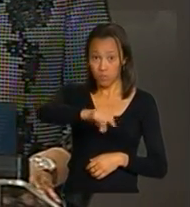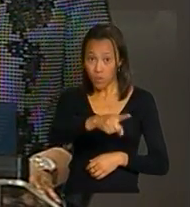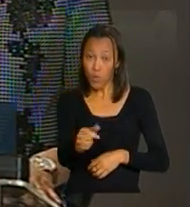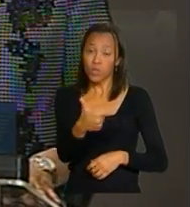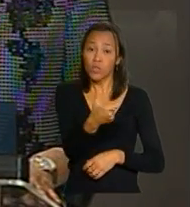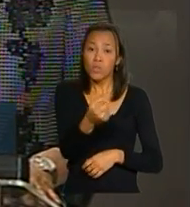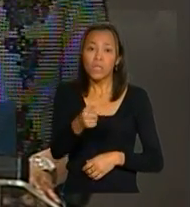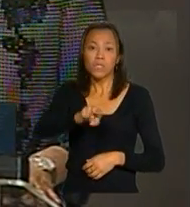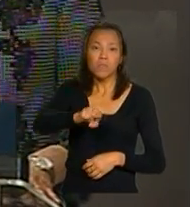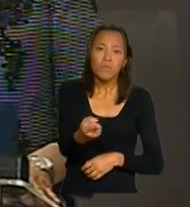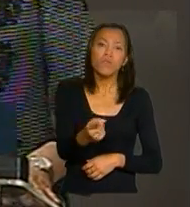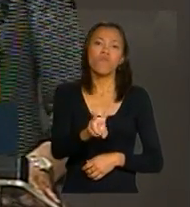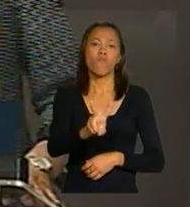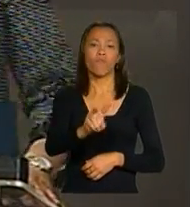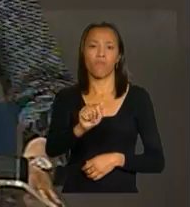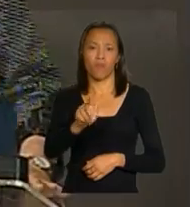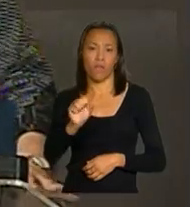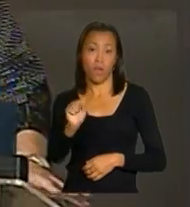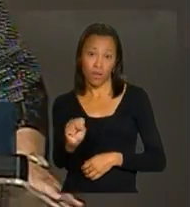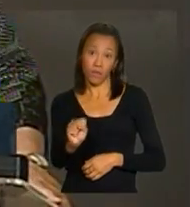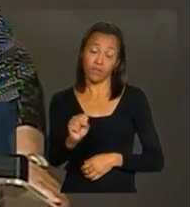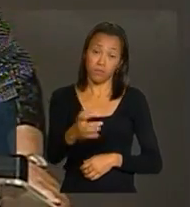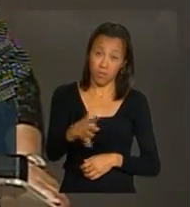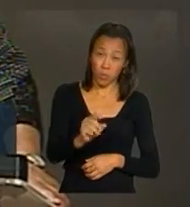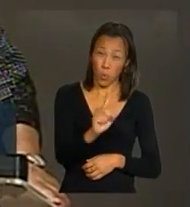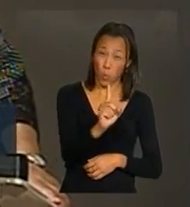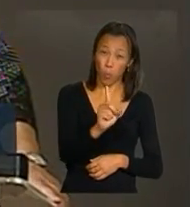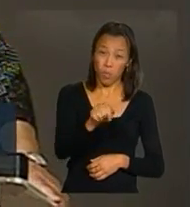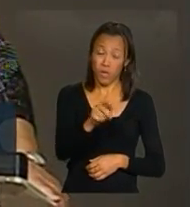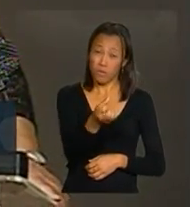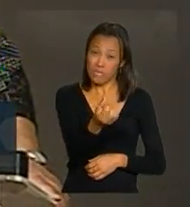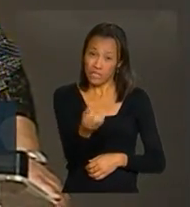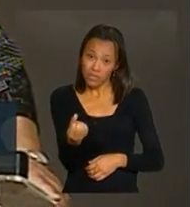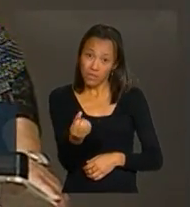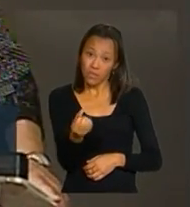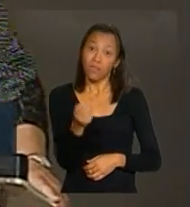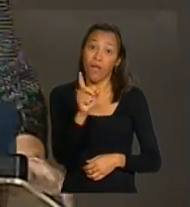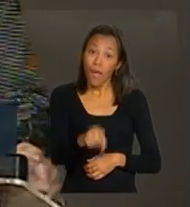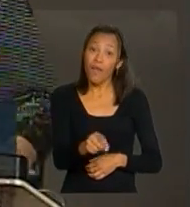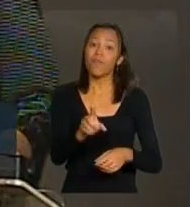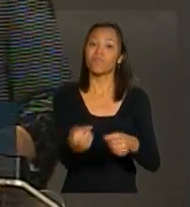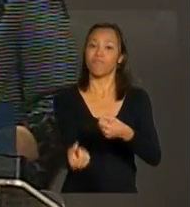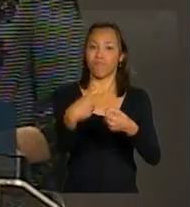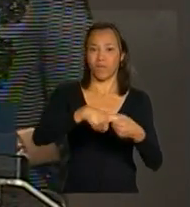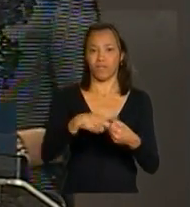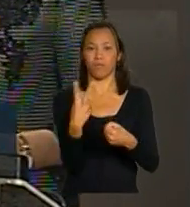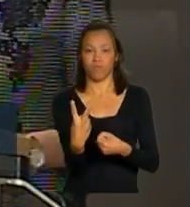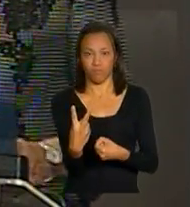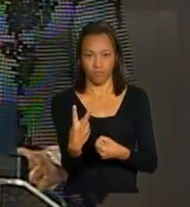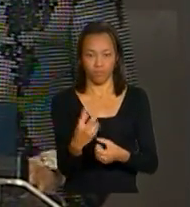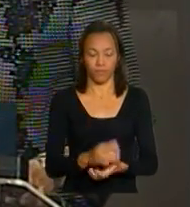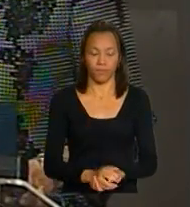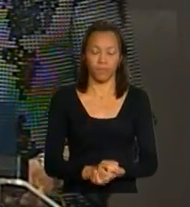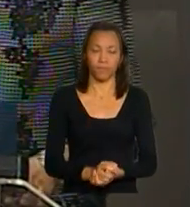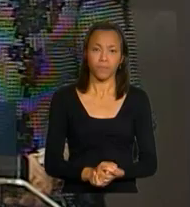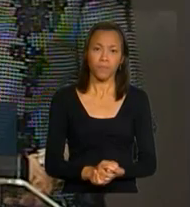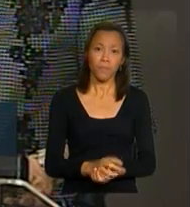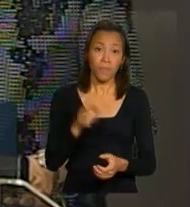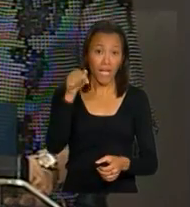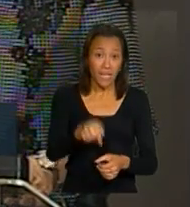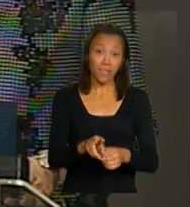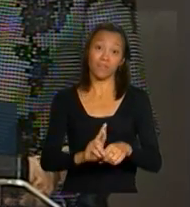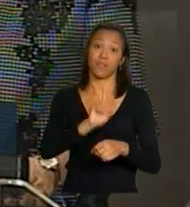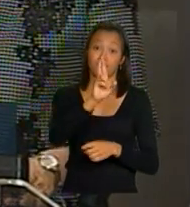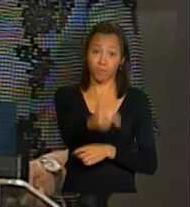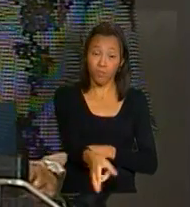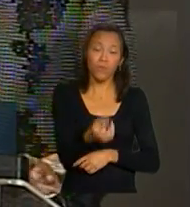mil vagas, em torno de 1 milhão e 600 são com o Sistema S. Esses resultados são muito